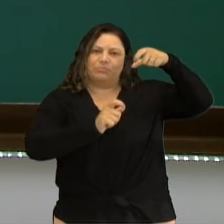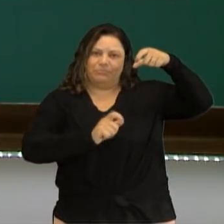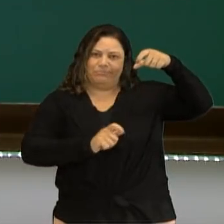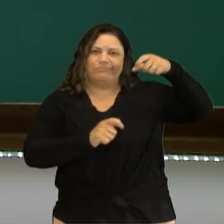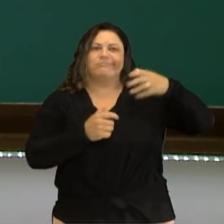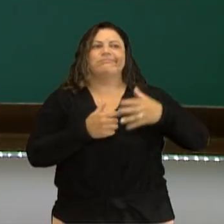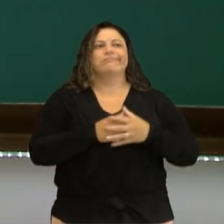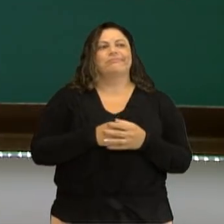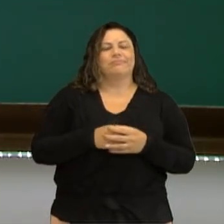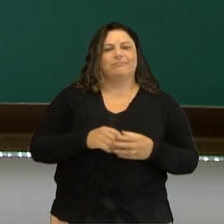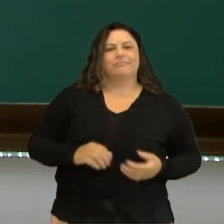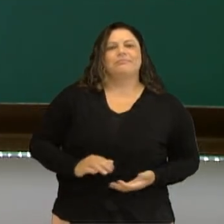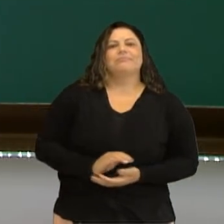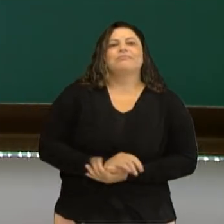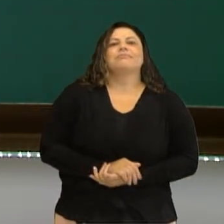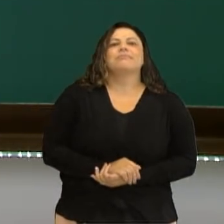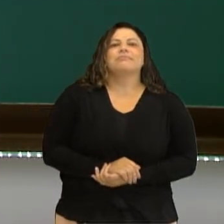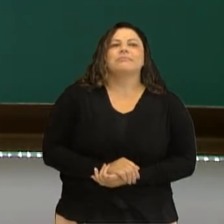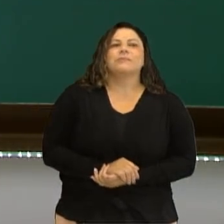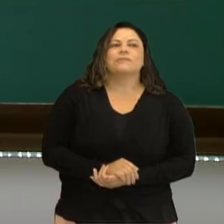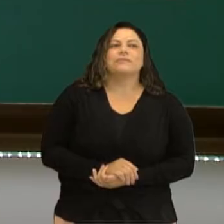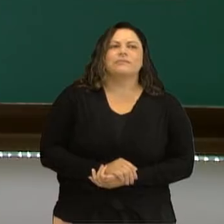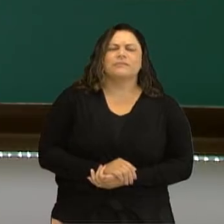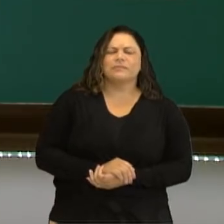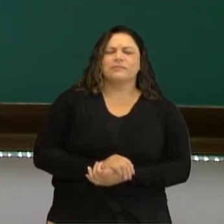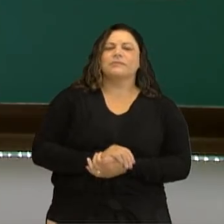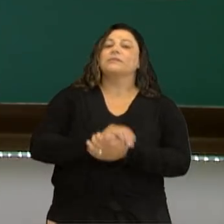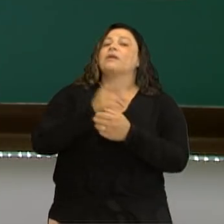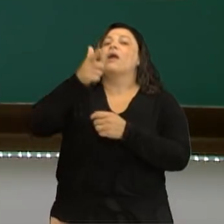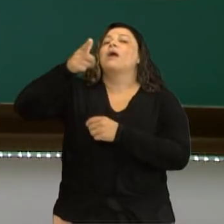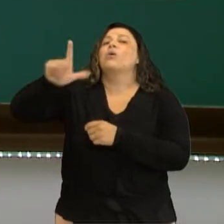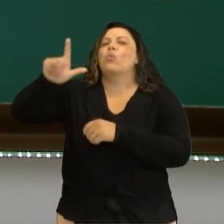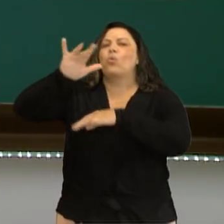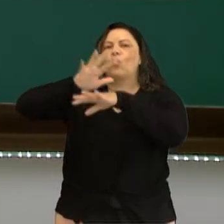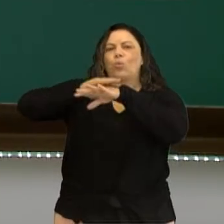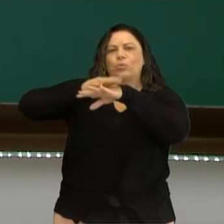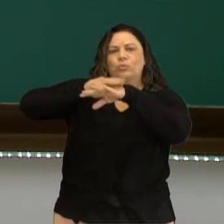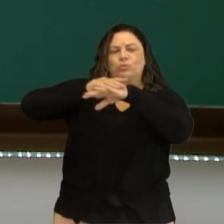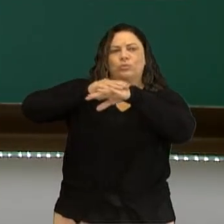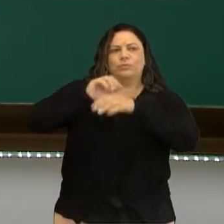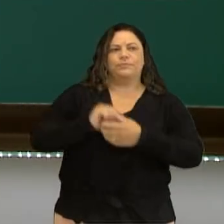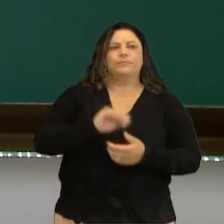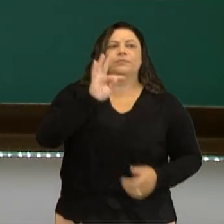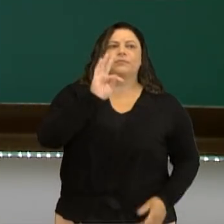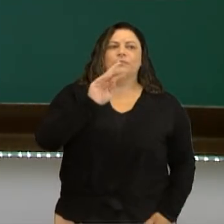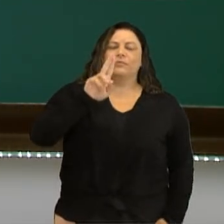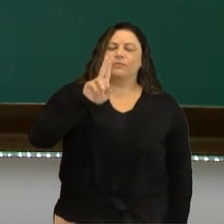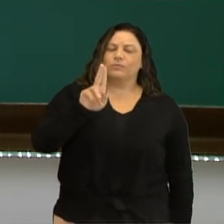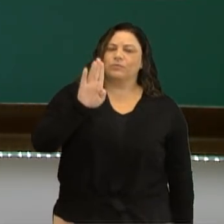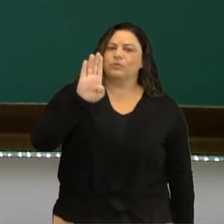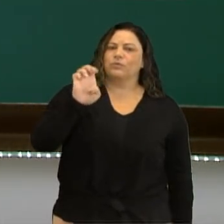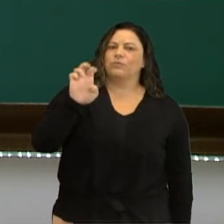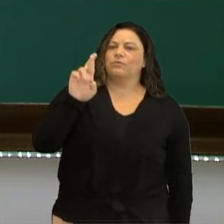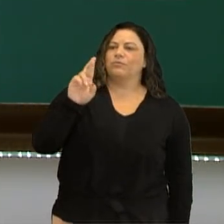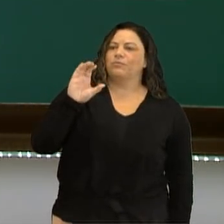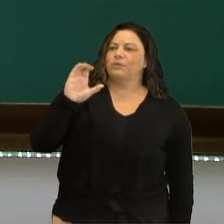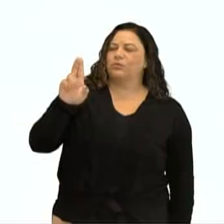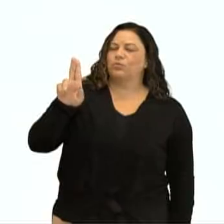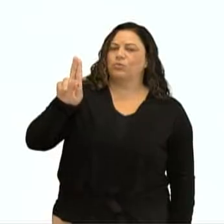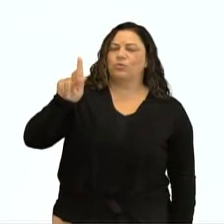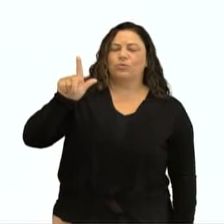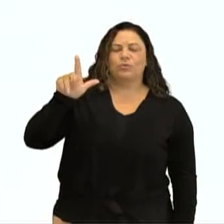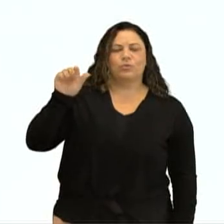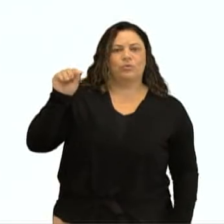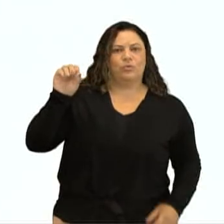ou espinal. Vamos ver a próxima doença? Tuberculose. É uma infecção nos